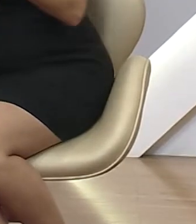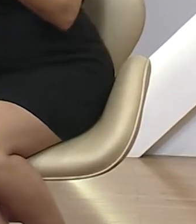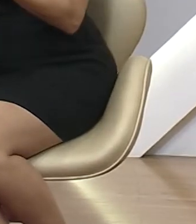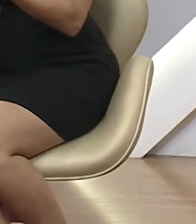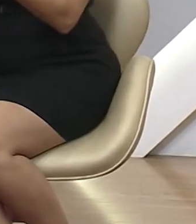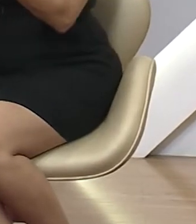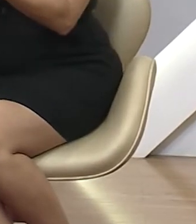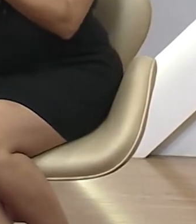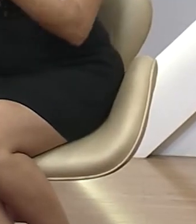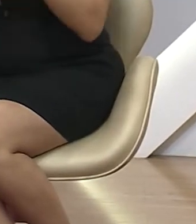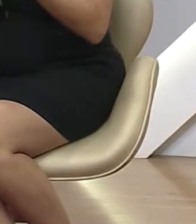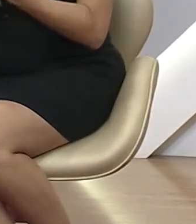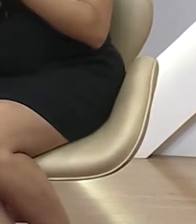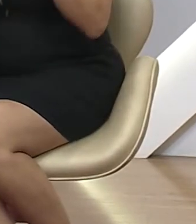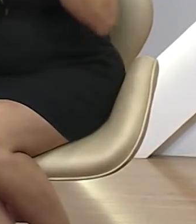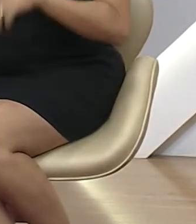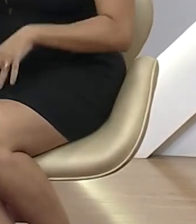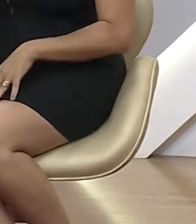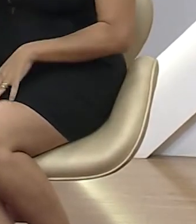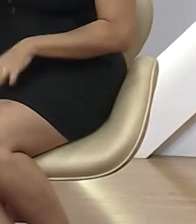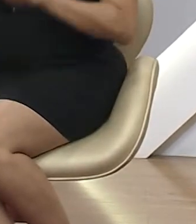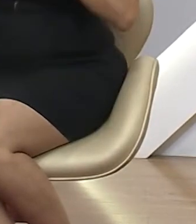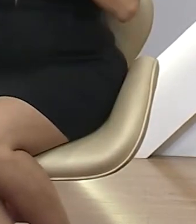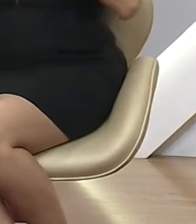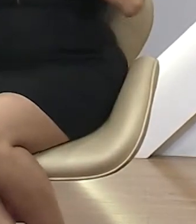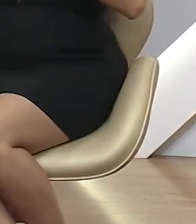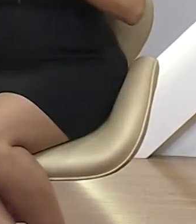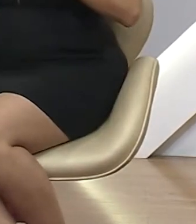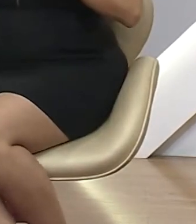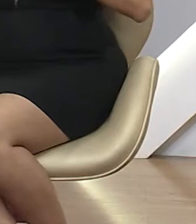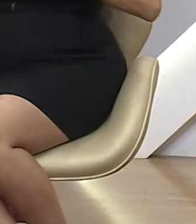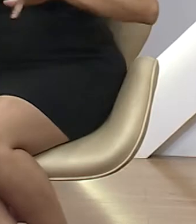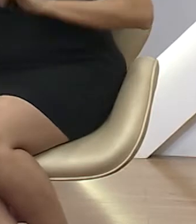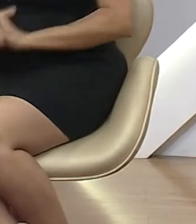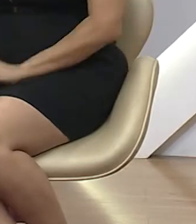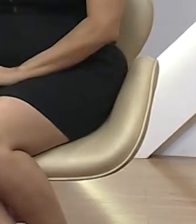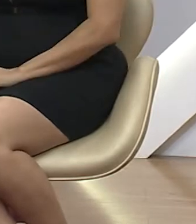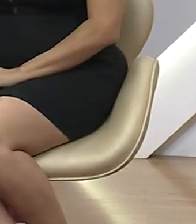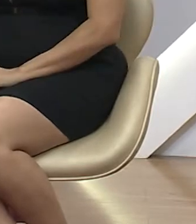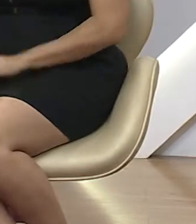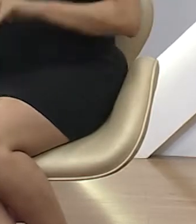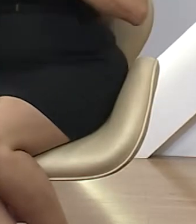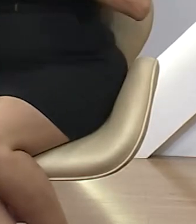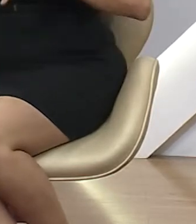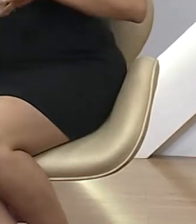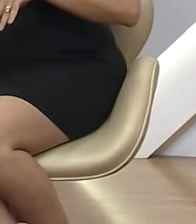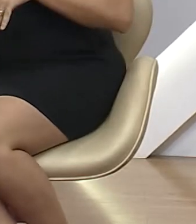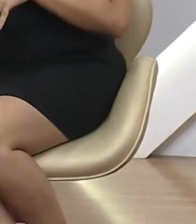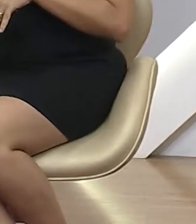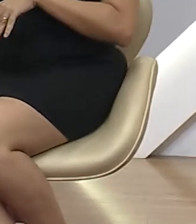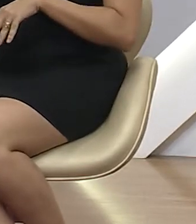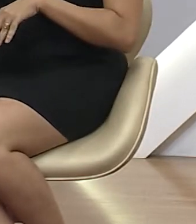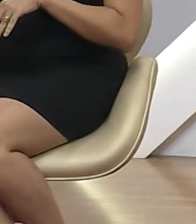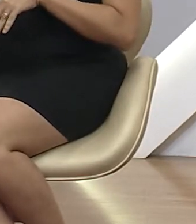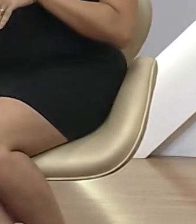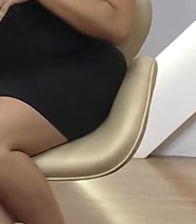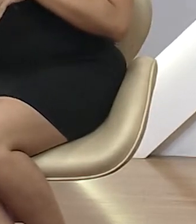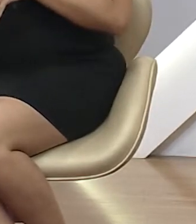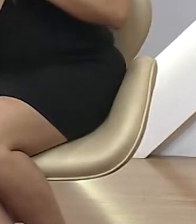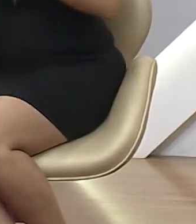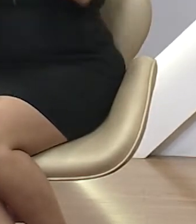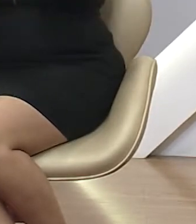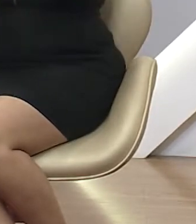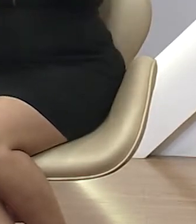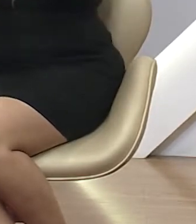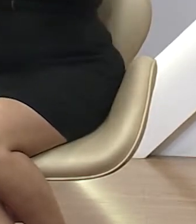temos tradutores e intérpretes nas escolas públicas, mas a questão, há